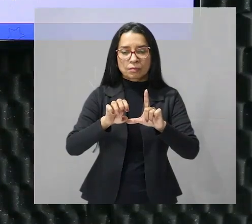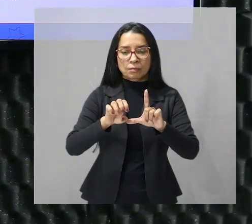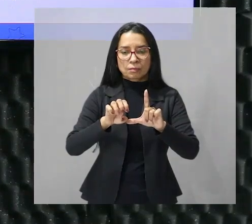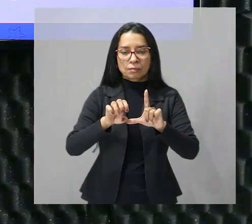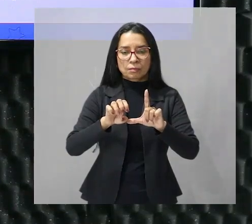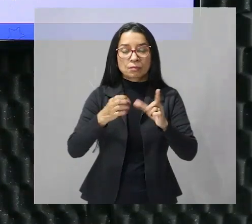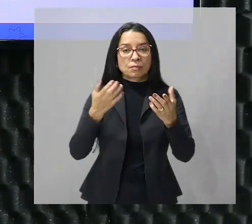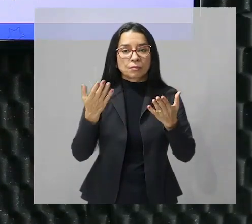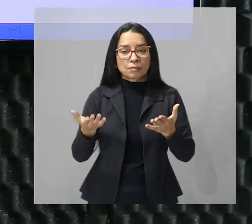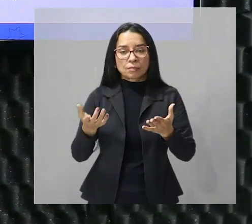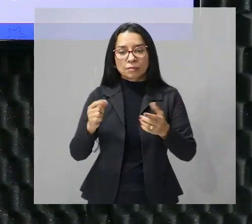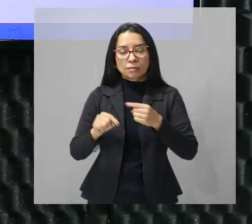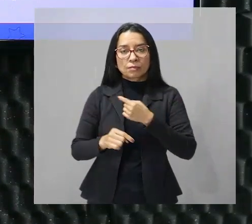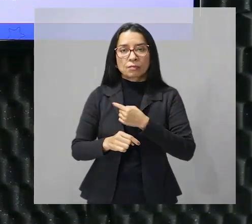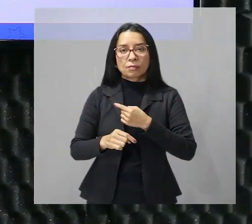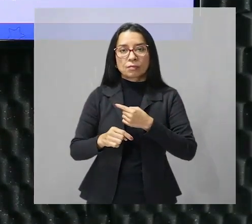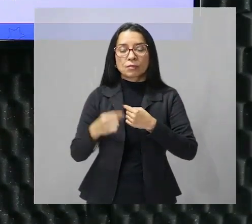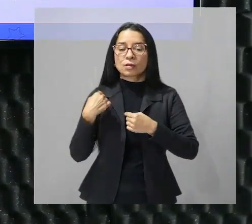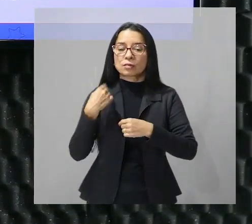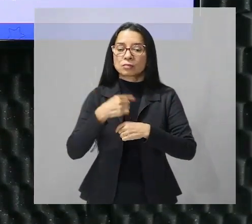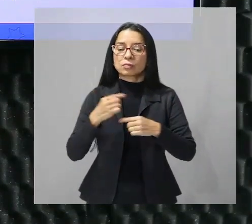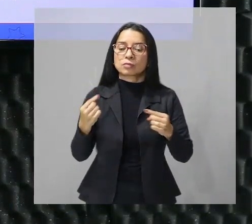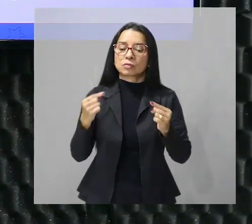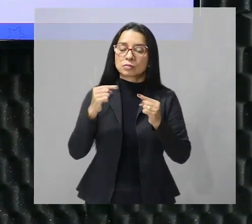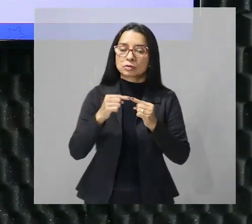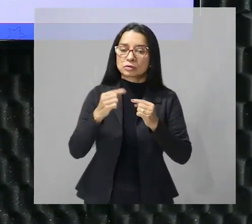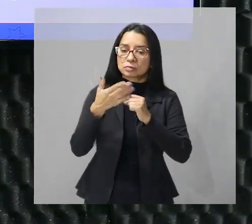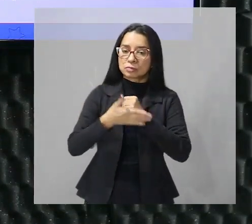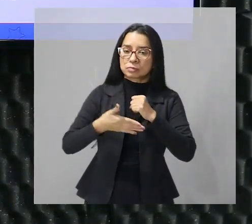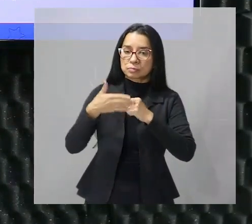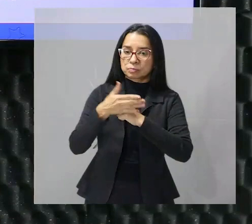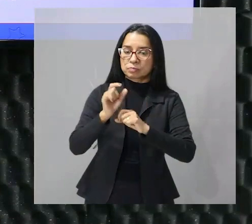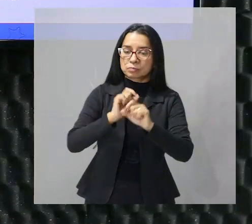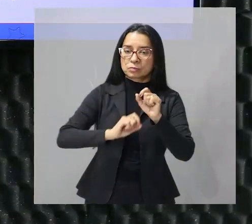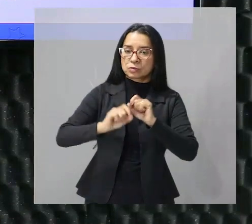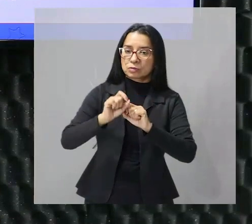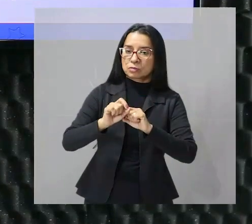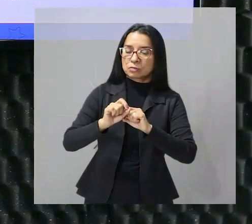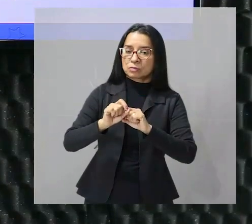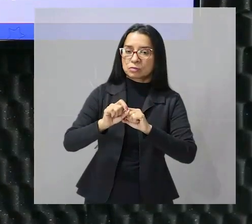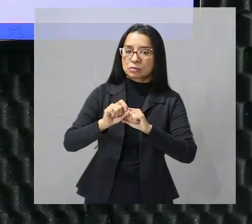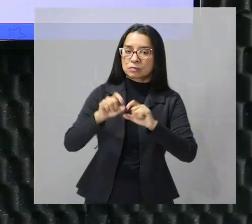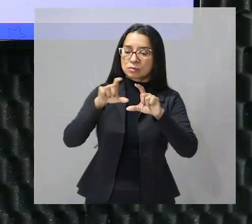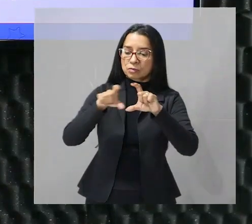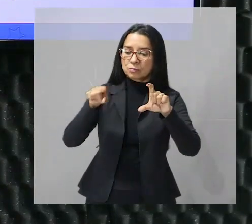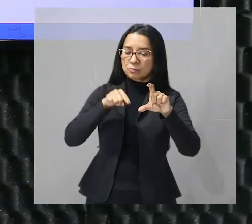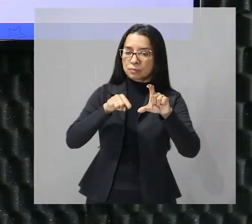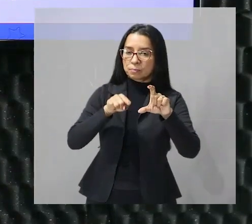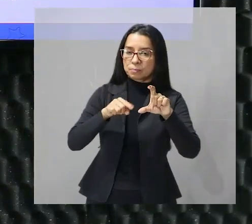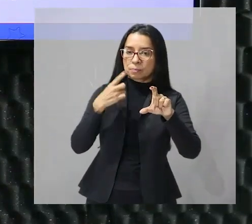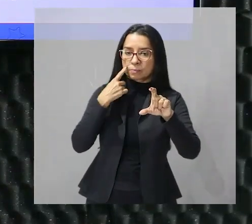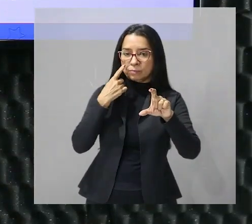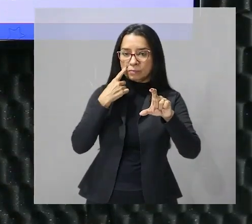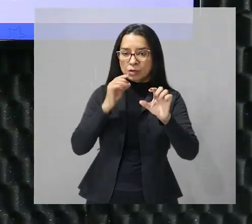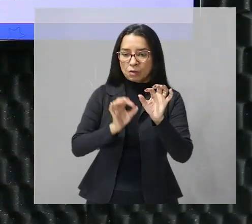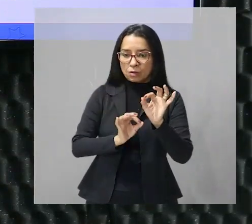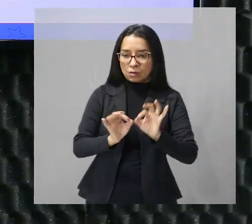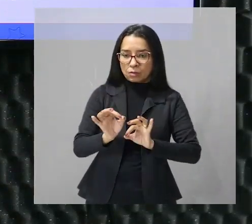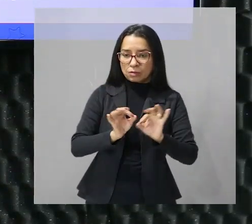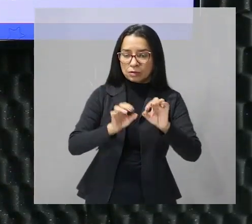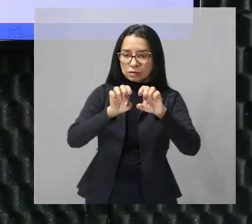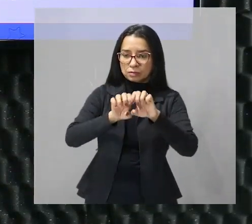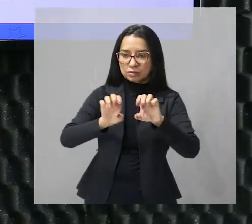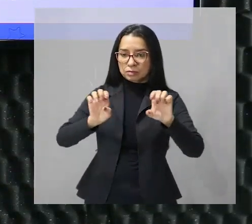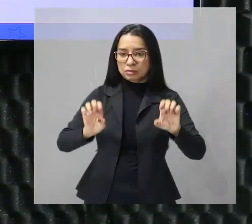S. Então, aqui o nosso objetivo é, com base no que foi passado para nós nesse enunciado, nós montarmos uma